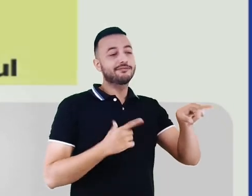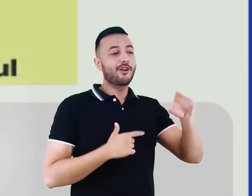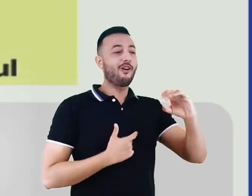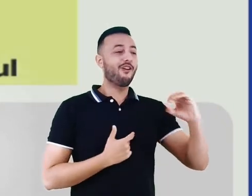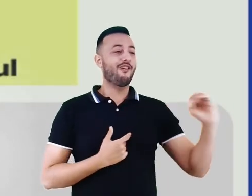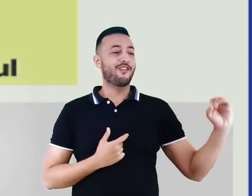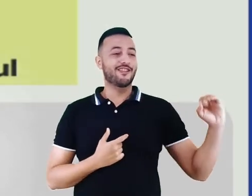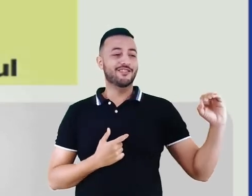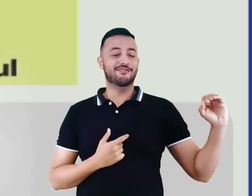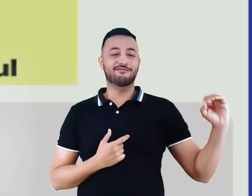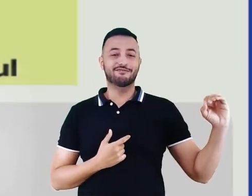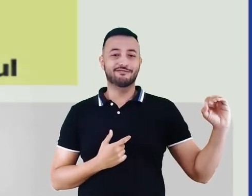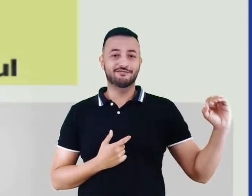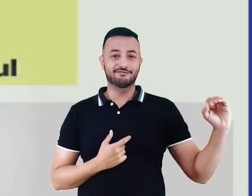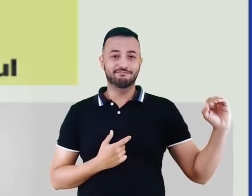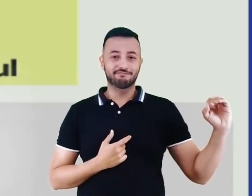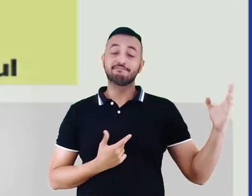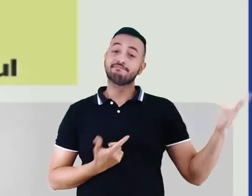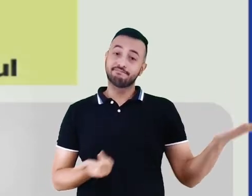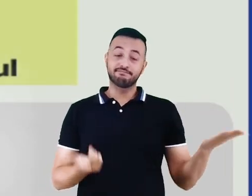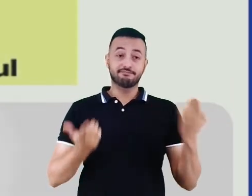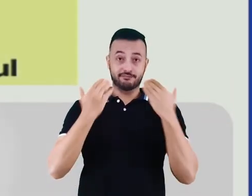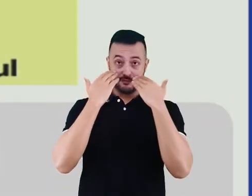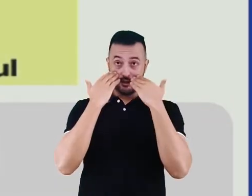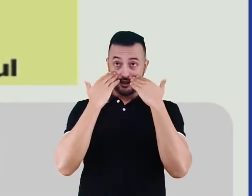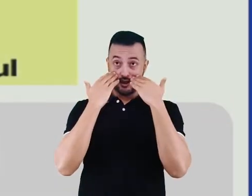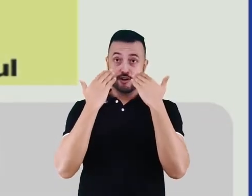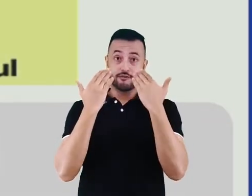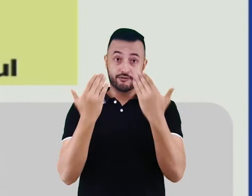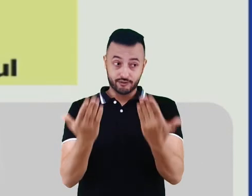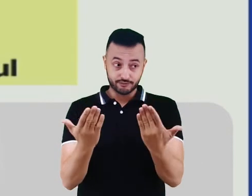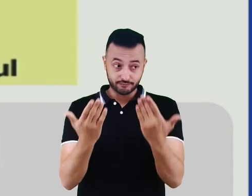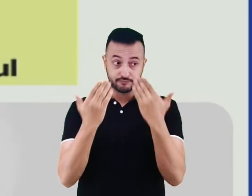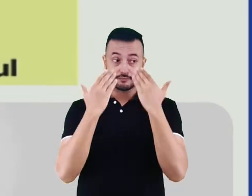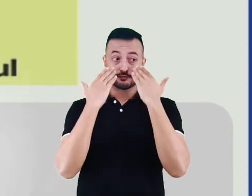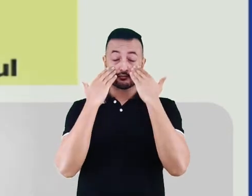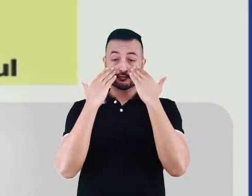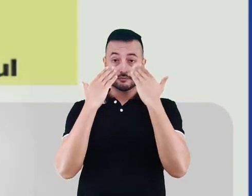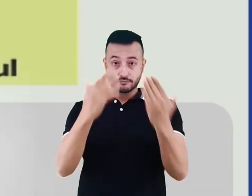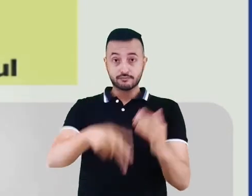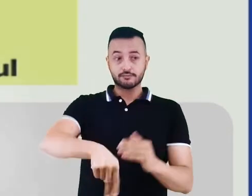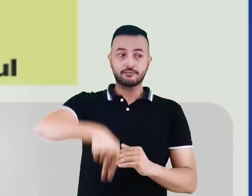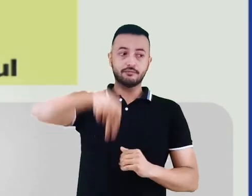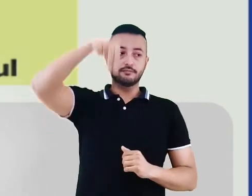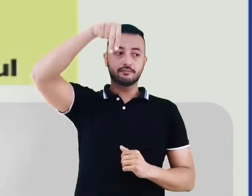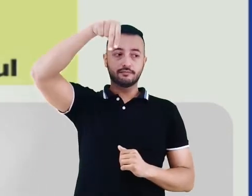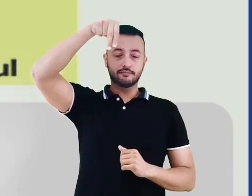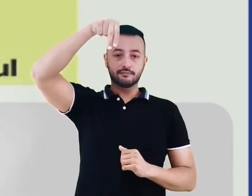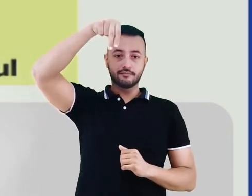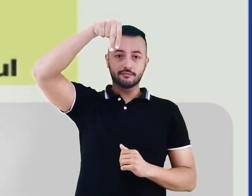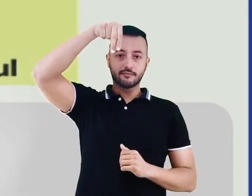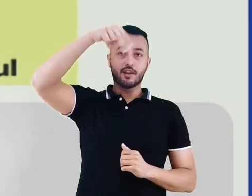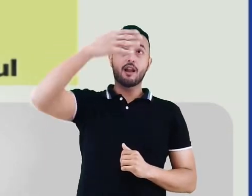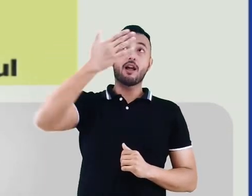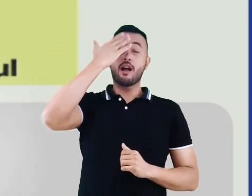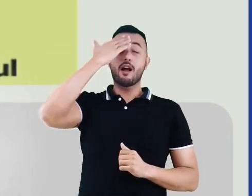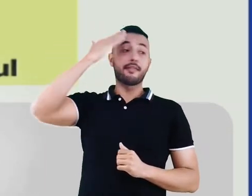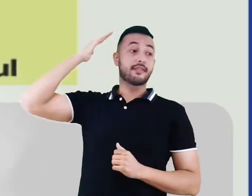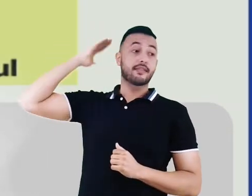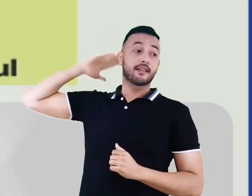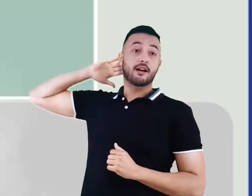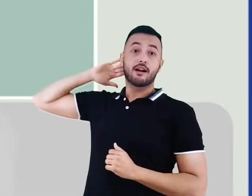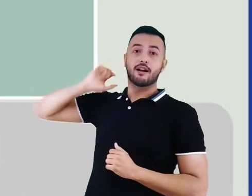o oeste. Na frente, à nossa frente, nós temos o norte e atrás nós